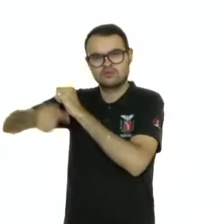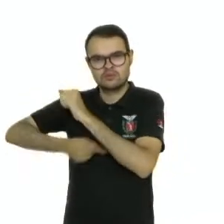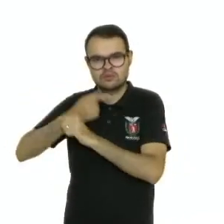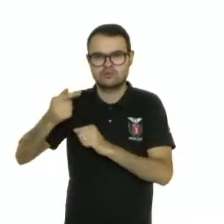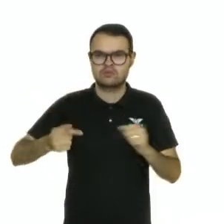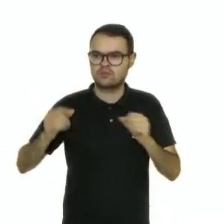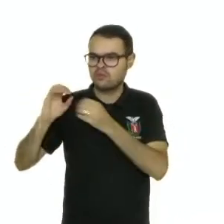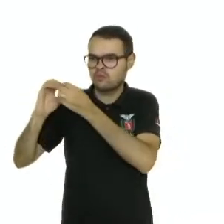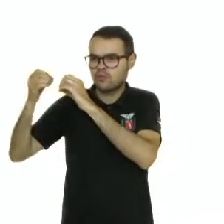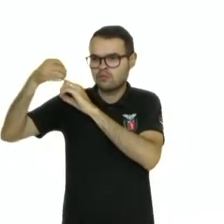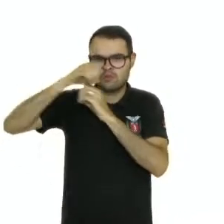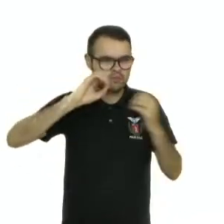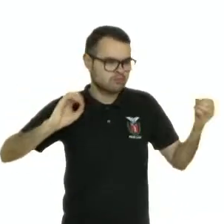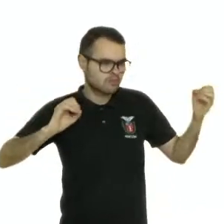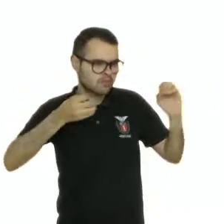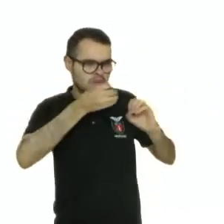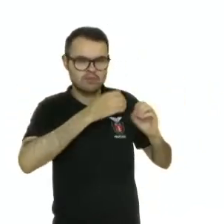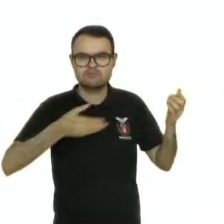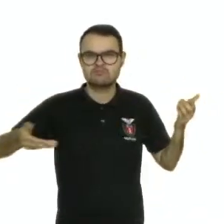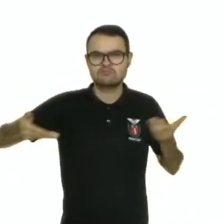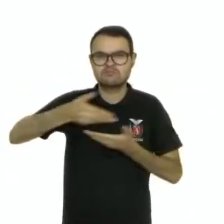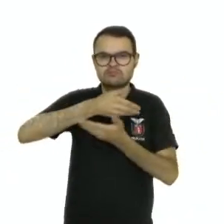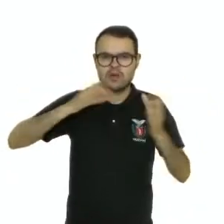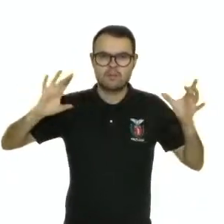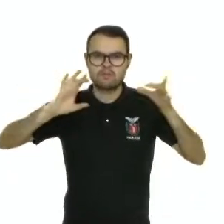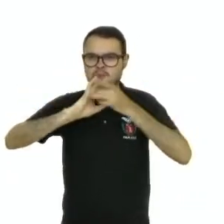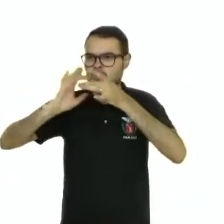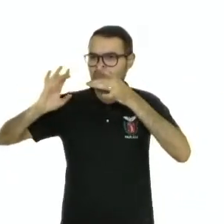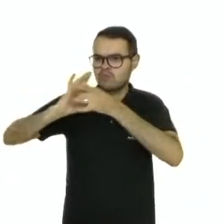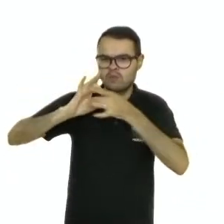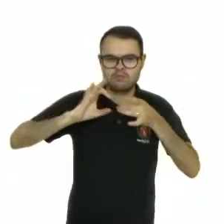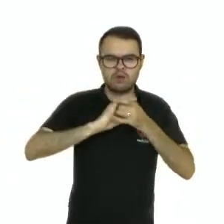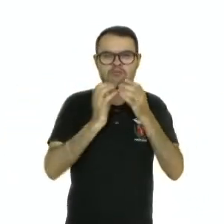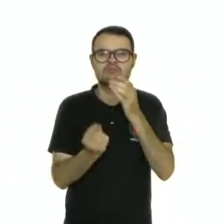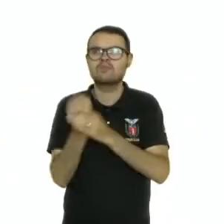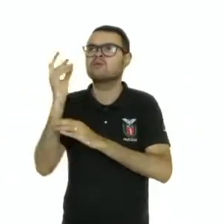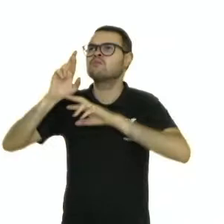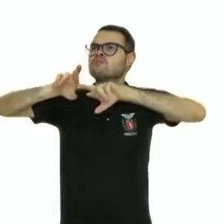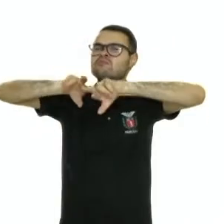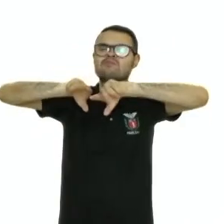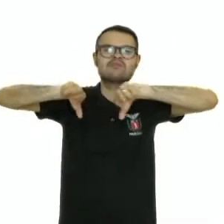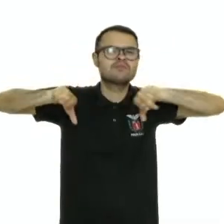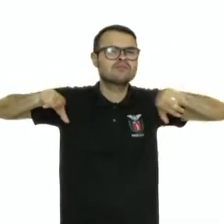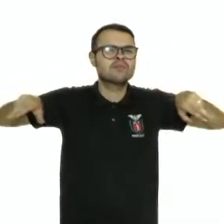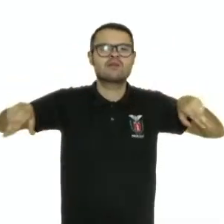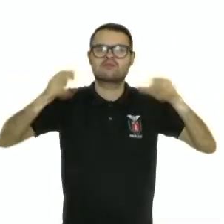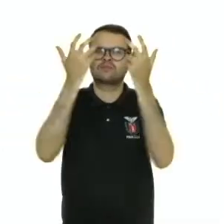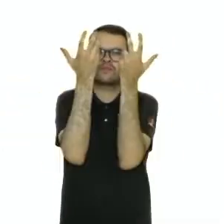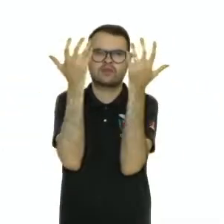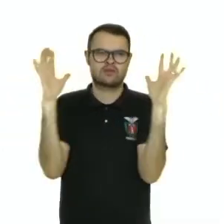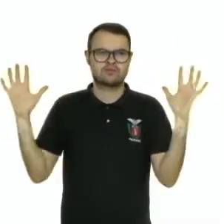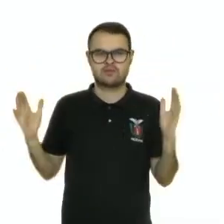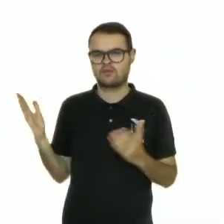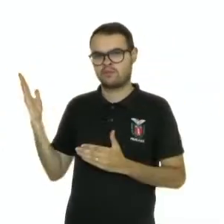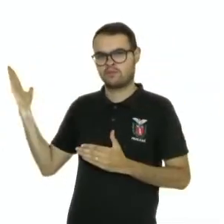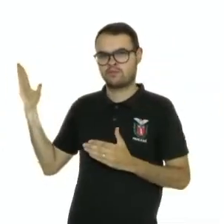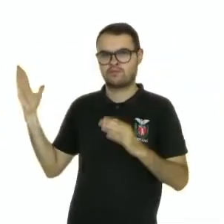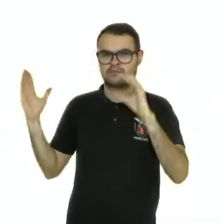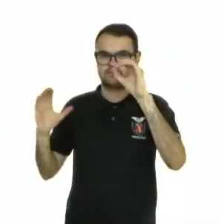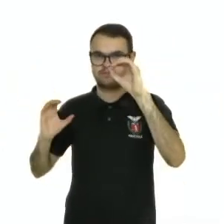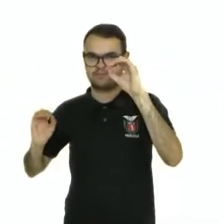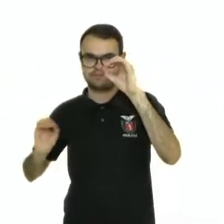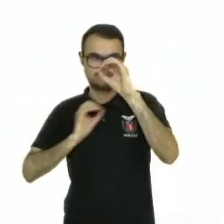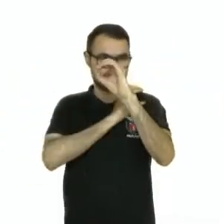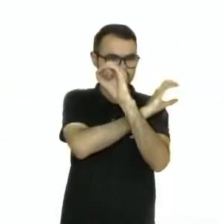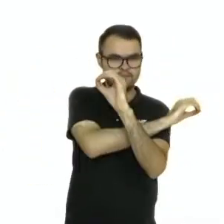aos outros, formando as diversas substâncias da natureza. E aqui a gente tem uma imagem, né, mostrando a representação da ligação entre o